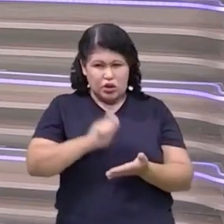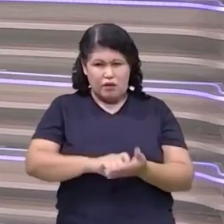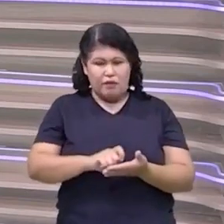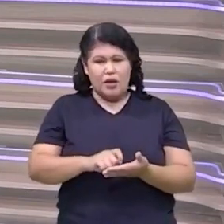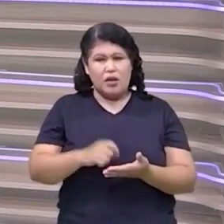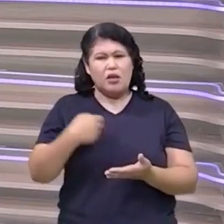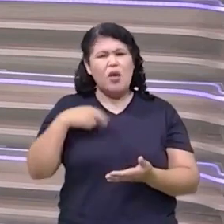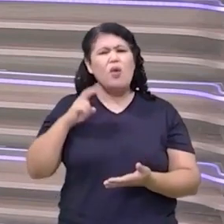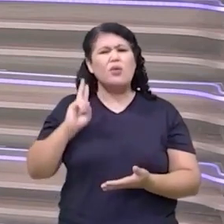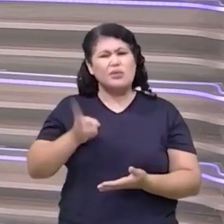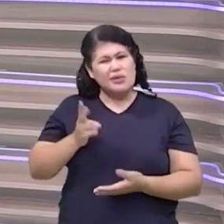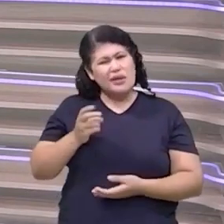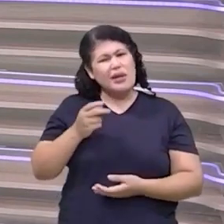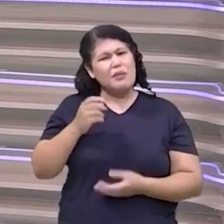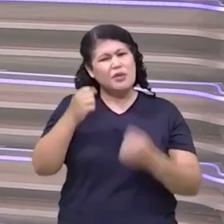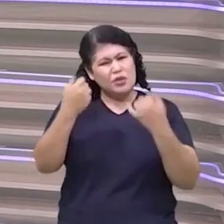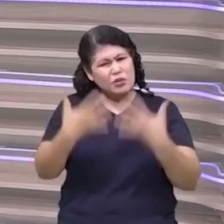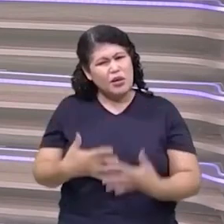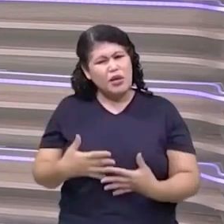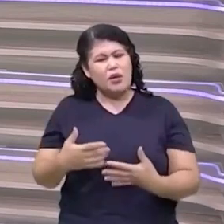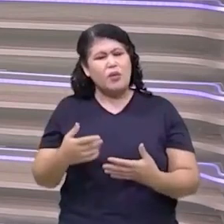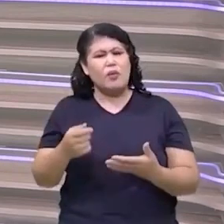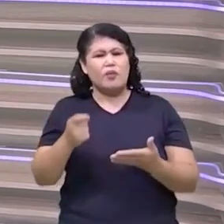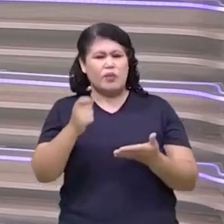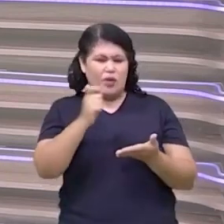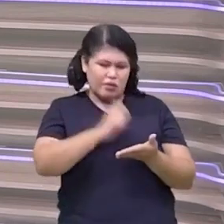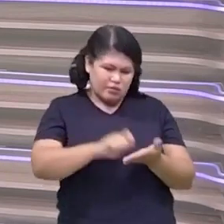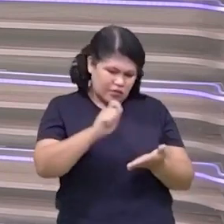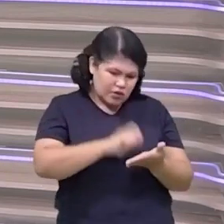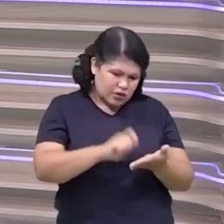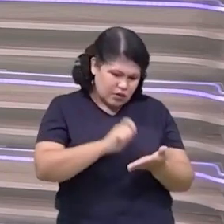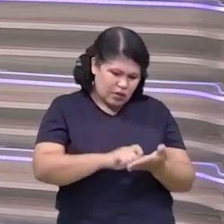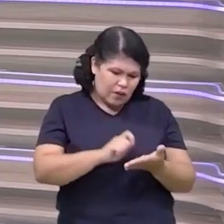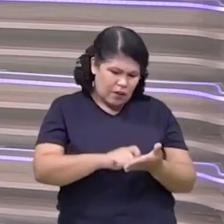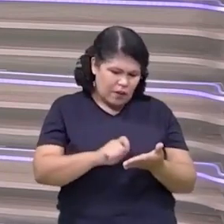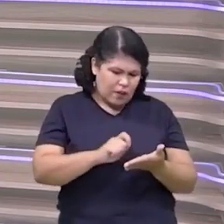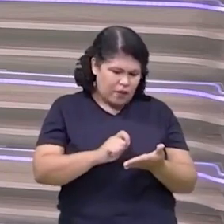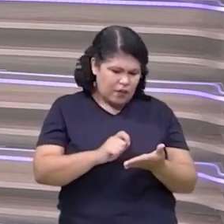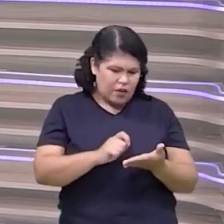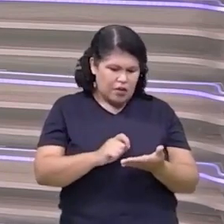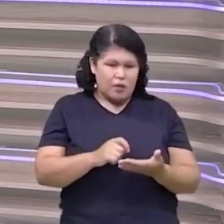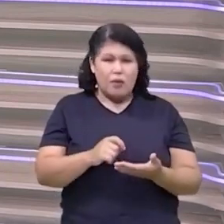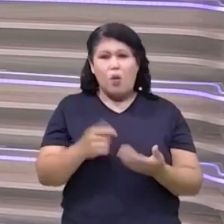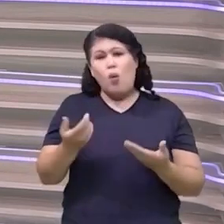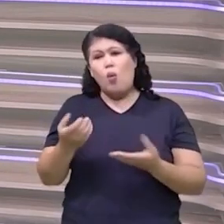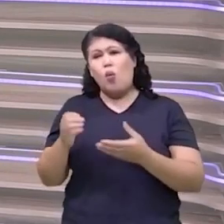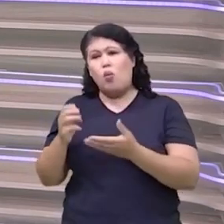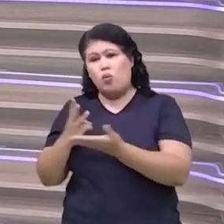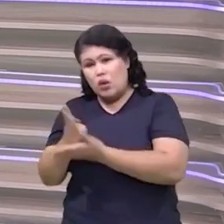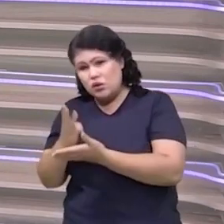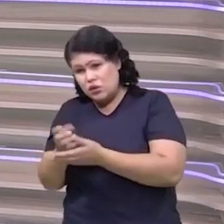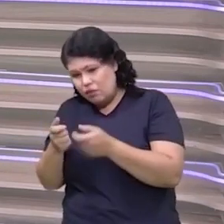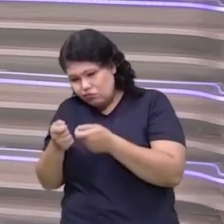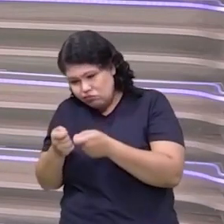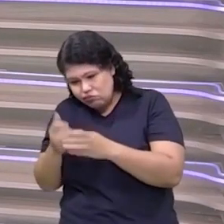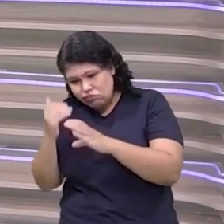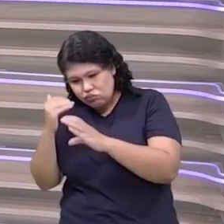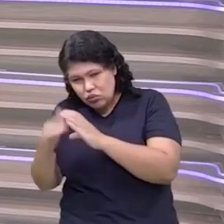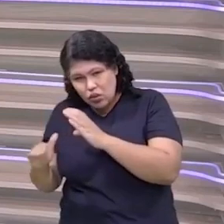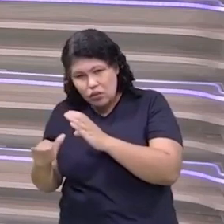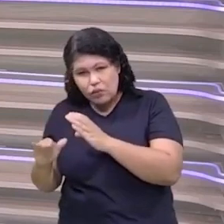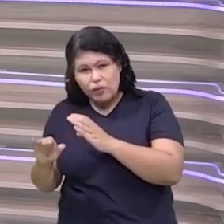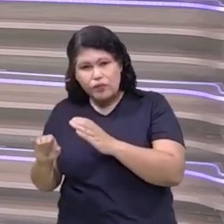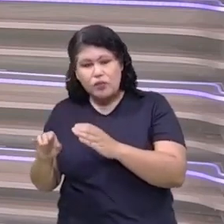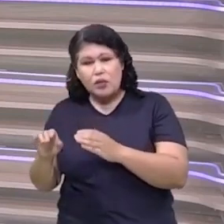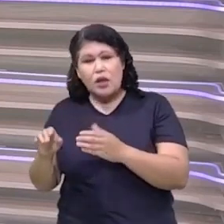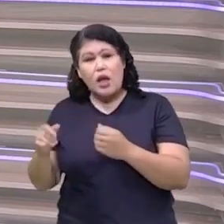enfatizando aqui, mesmo que seja um bilhete para um coleguinha, mesmo que seja uma frase no WhatsApp para o coleguinha.